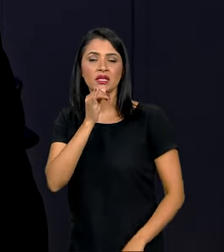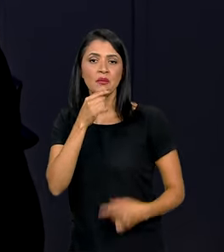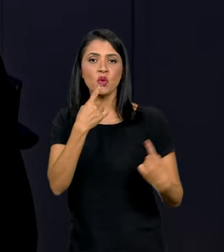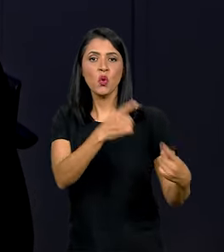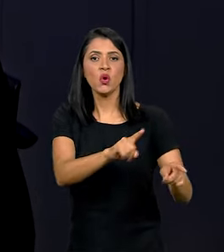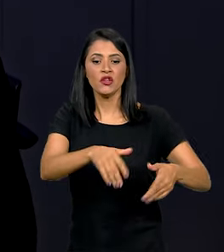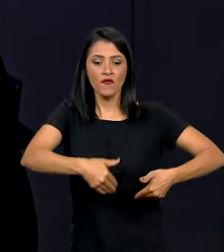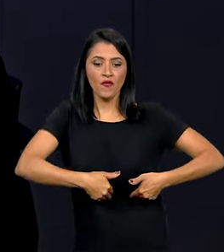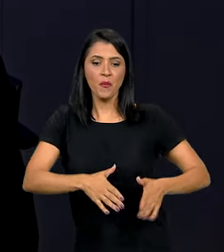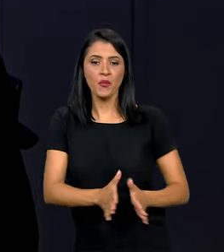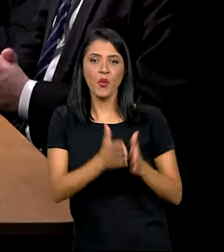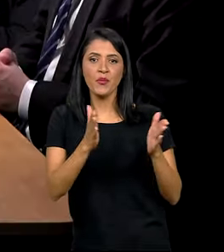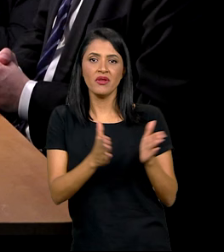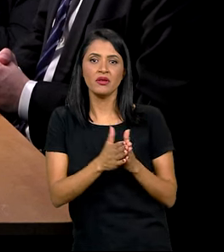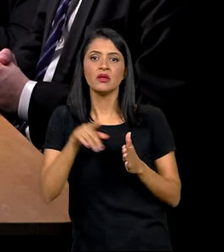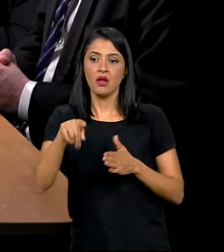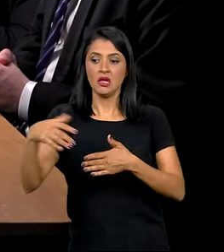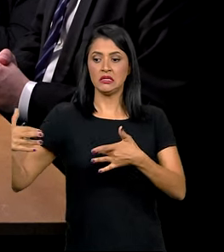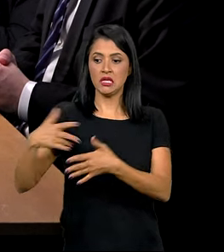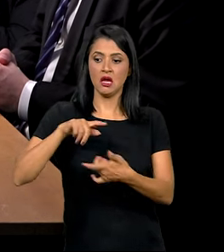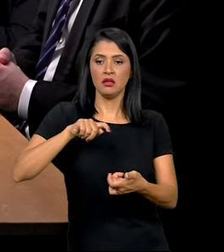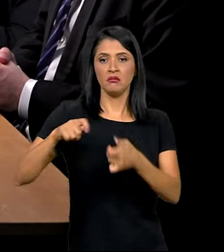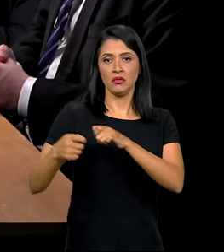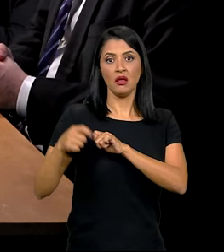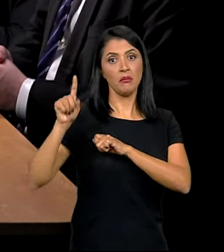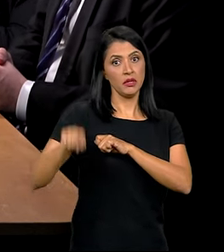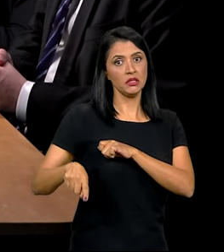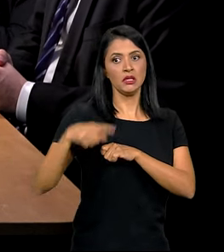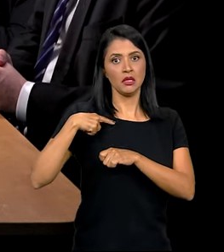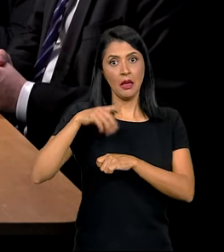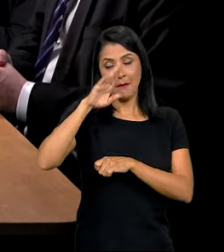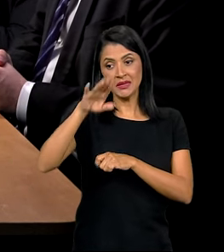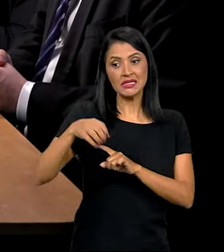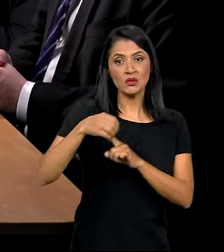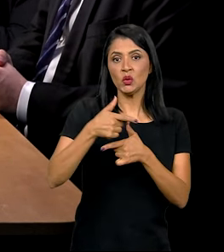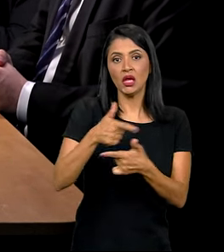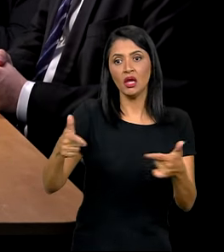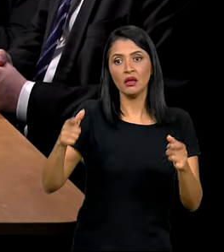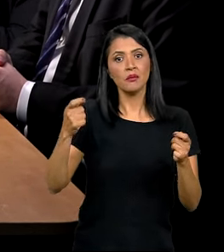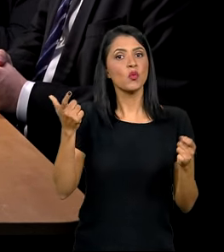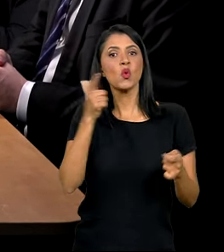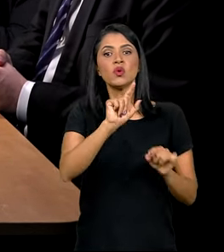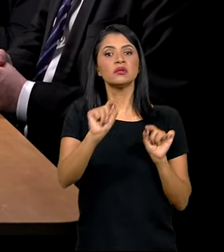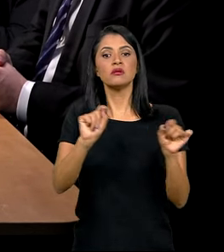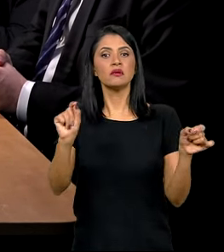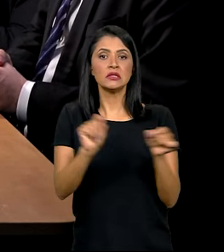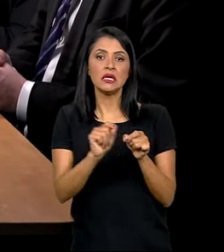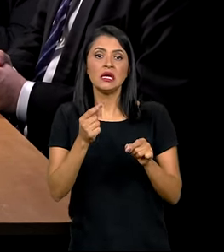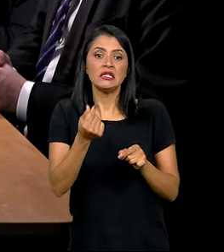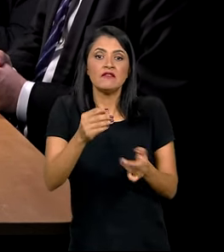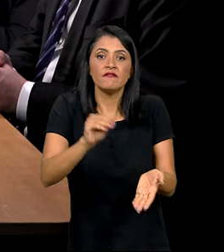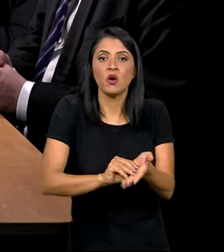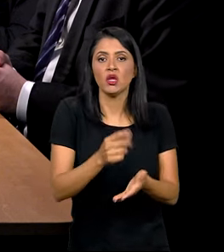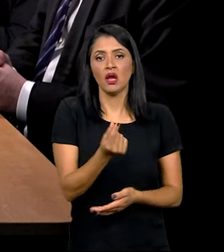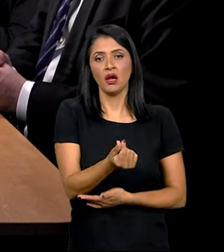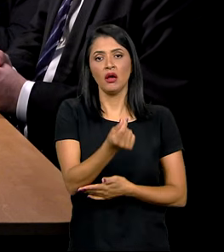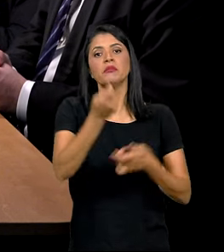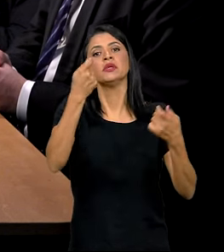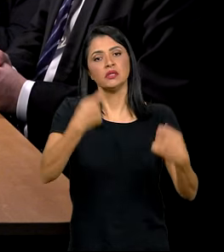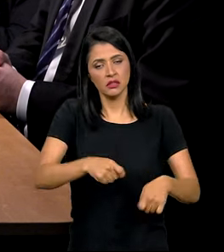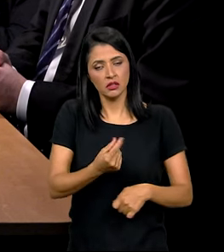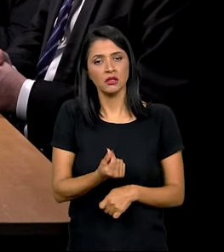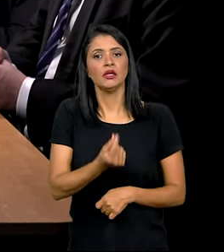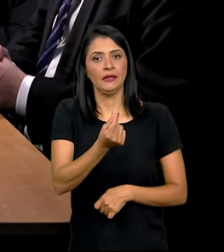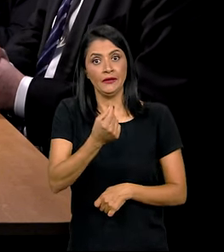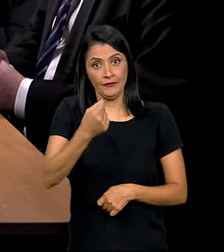fome à pobreza adaptação das cidades são fundamentais e são prioridade zero mas a gente não consegue fazer nada dito se a gente não tiver dinheiro né a verdade